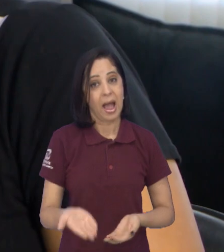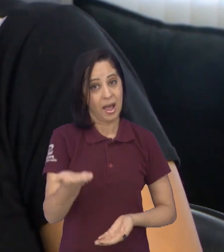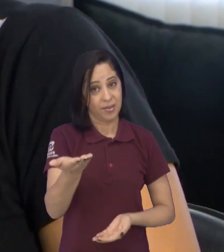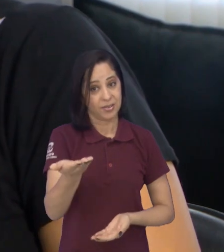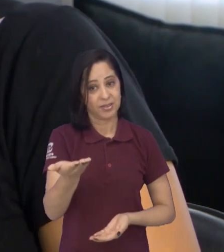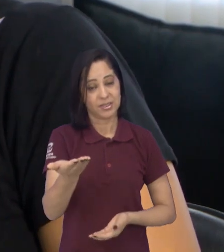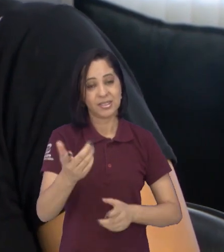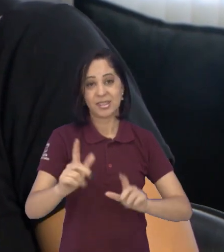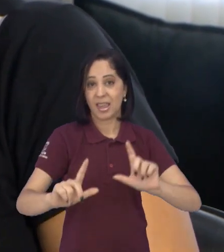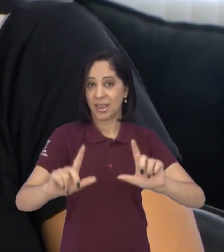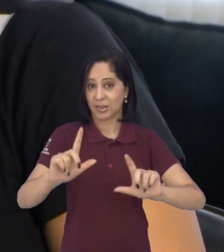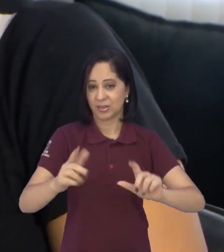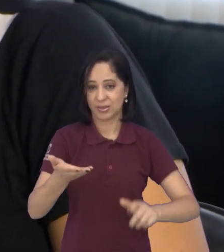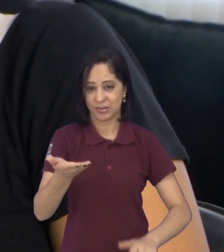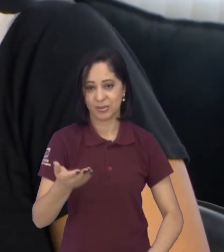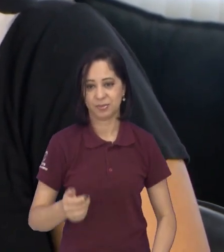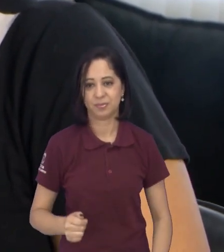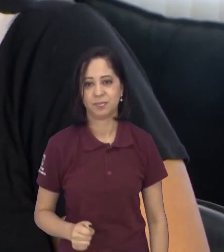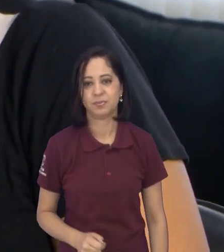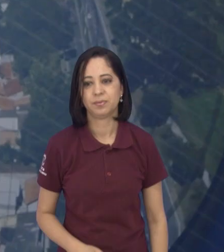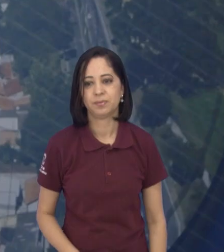você aí no estúdio.